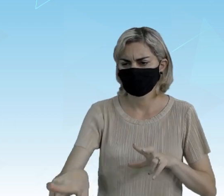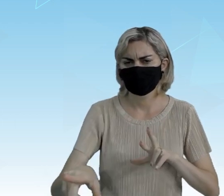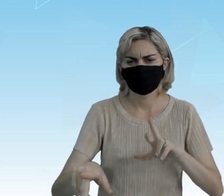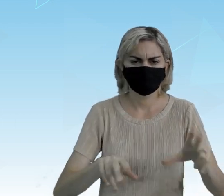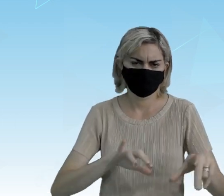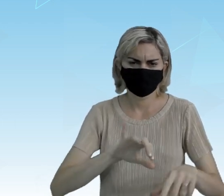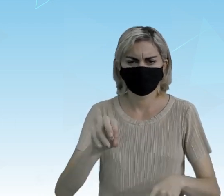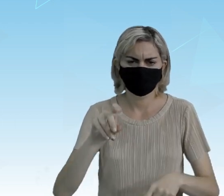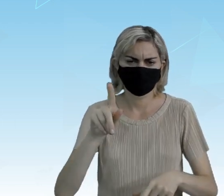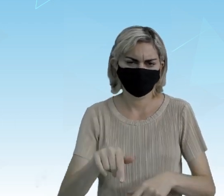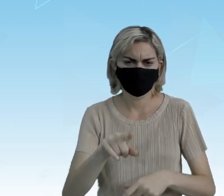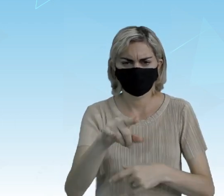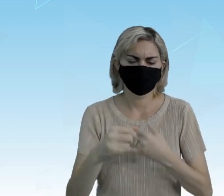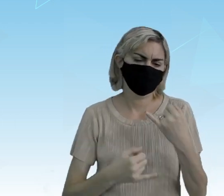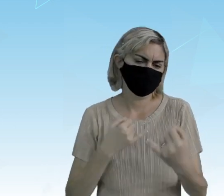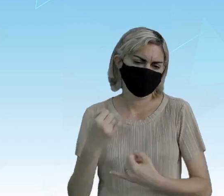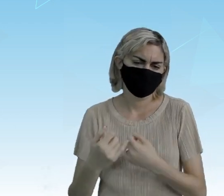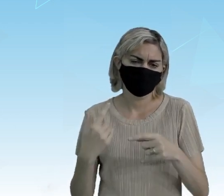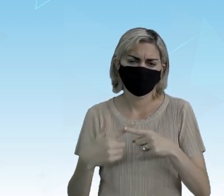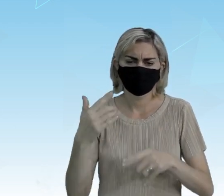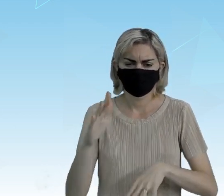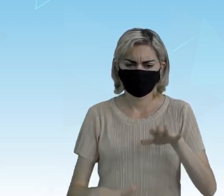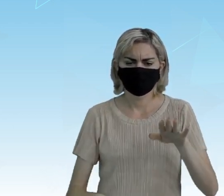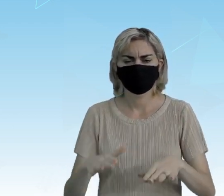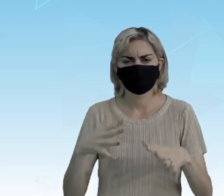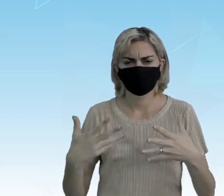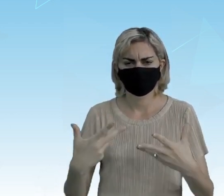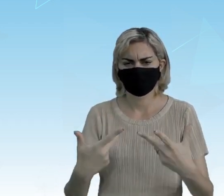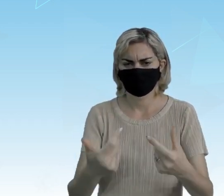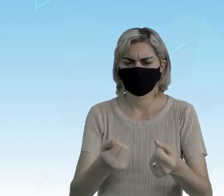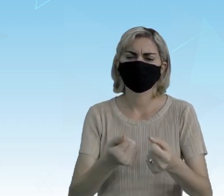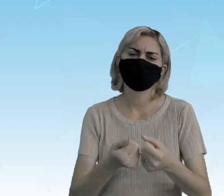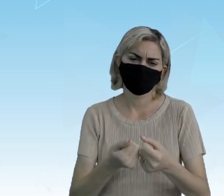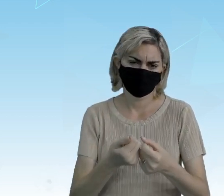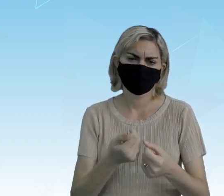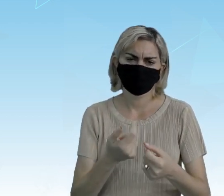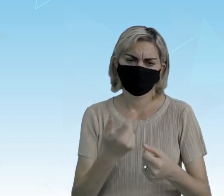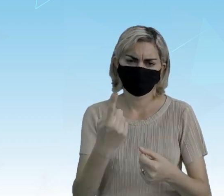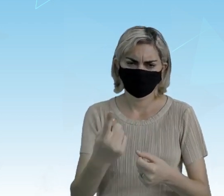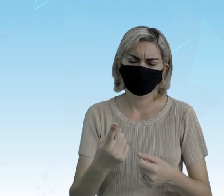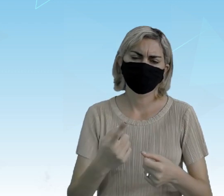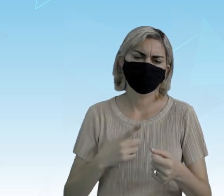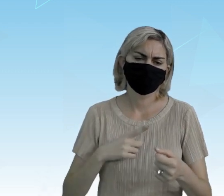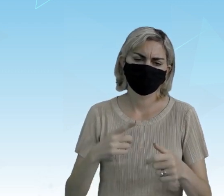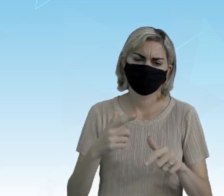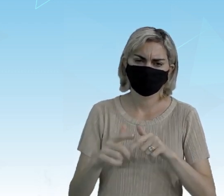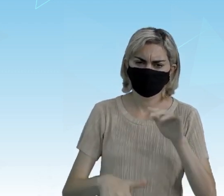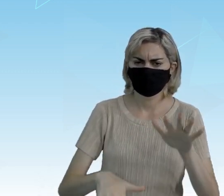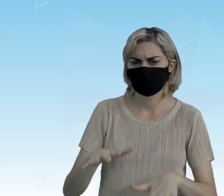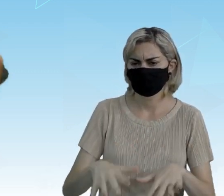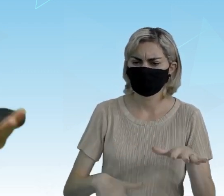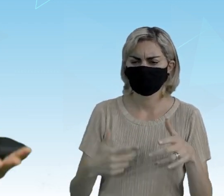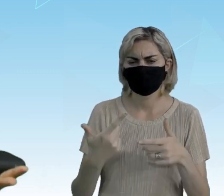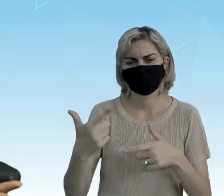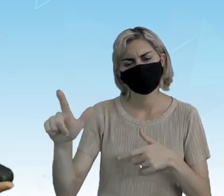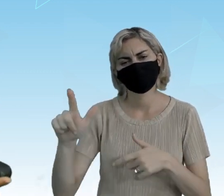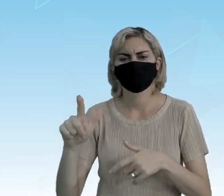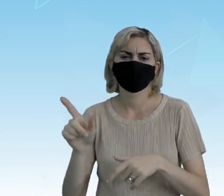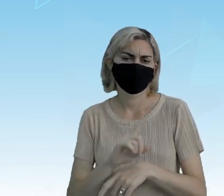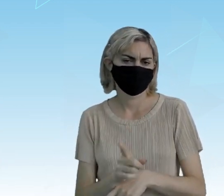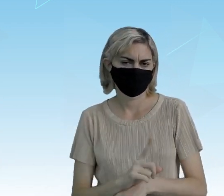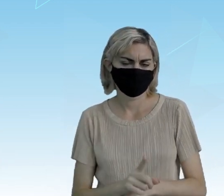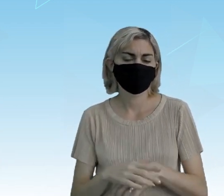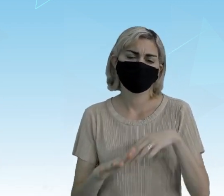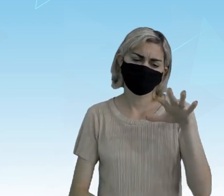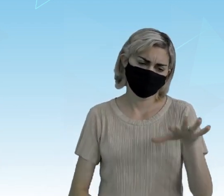do jogo que você está brincando. Porque às vezes você vai ter habilidade para uma atividade e para outras não.